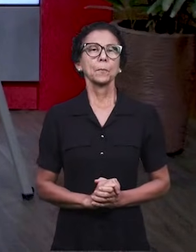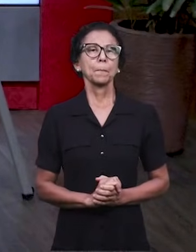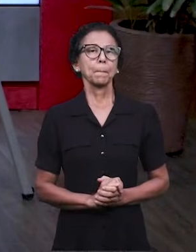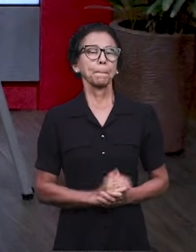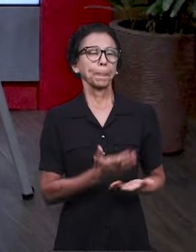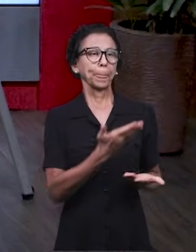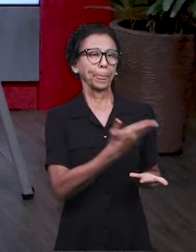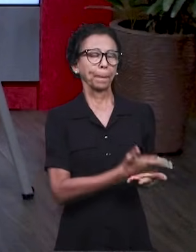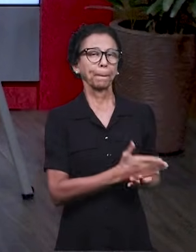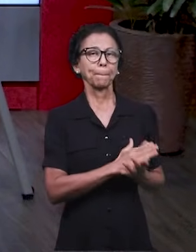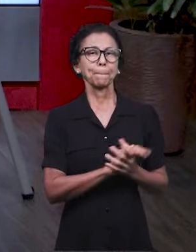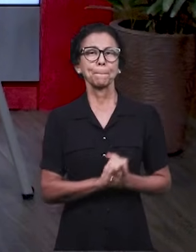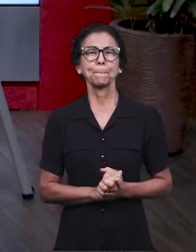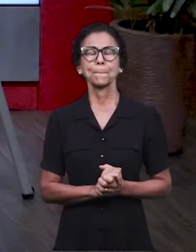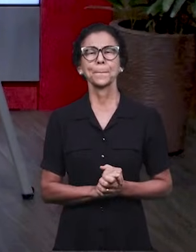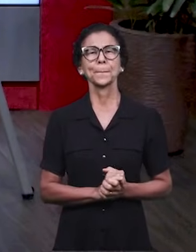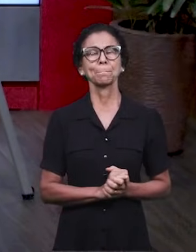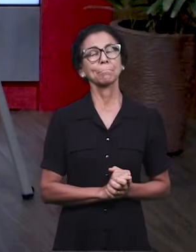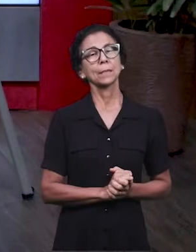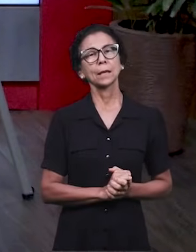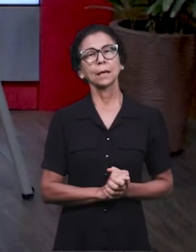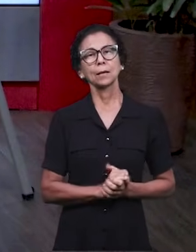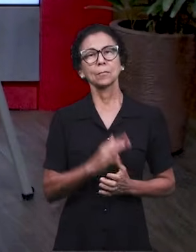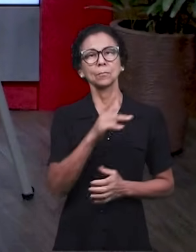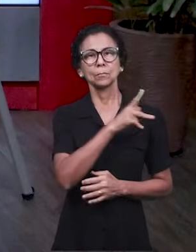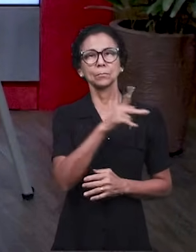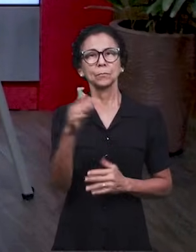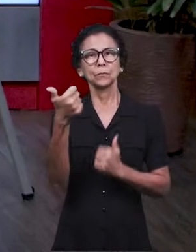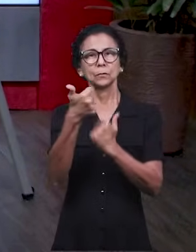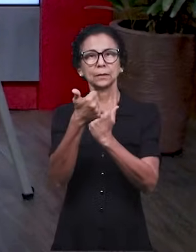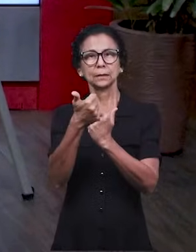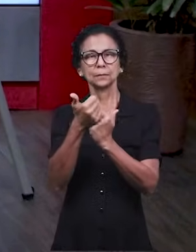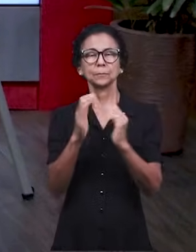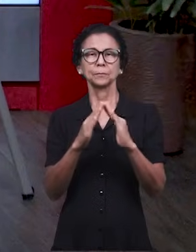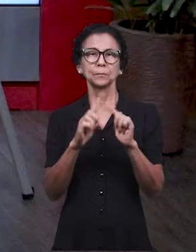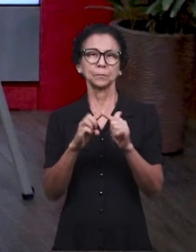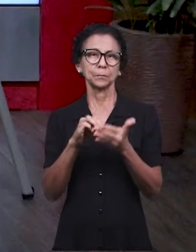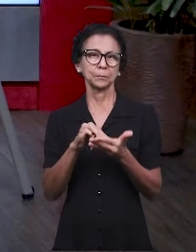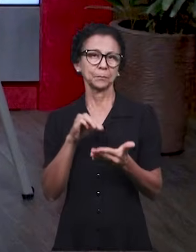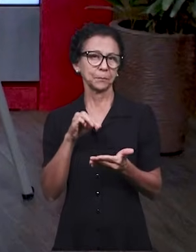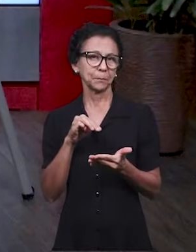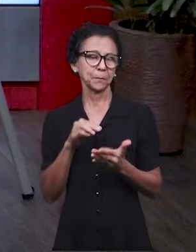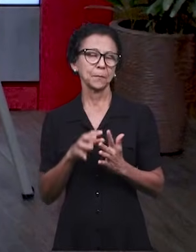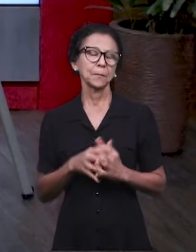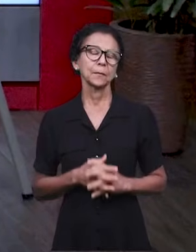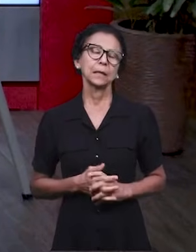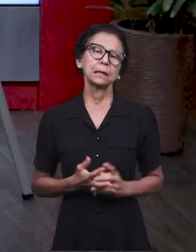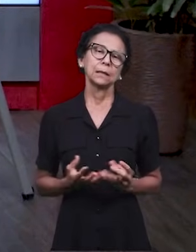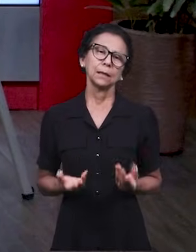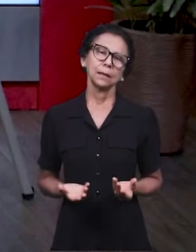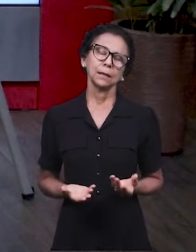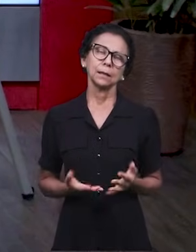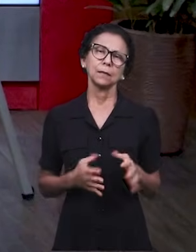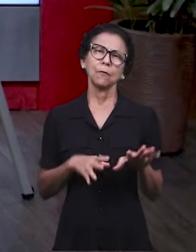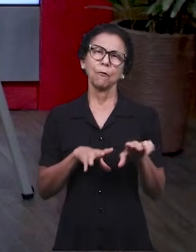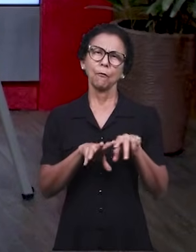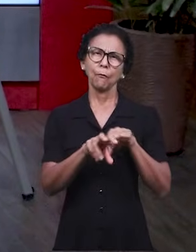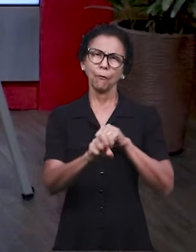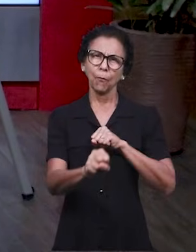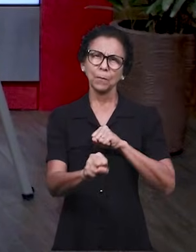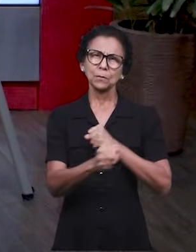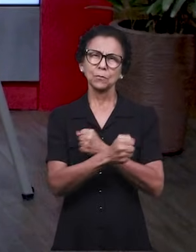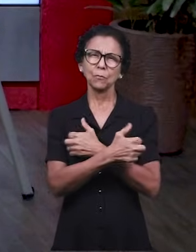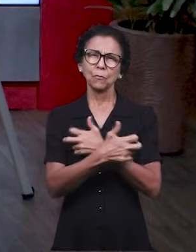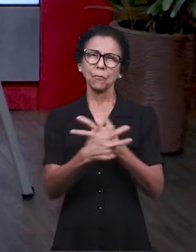é vice-presidente da Igreja Cristã Maranata e é formado em Direito